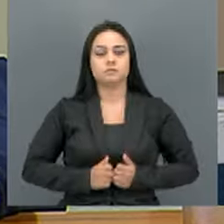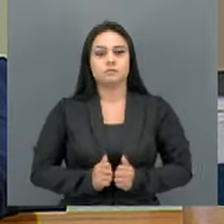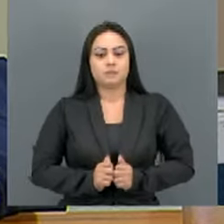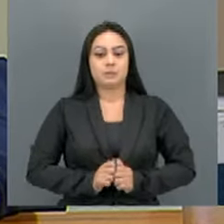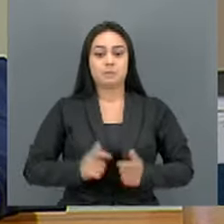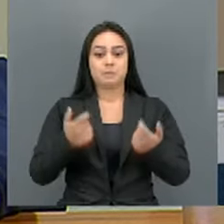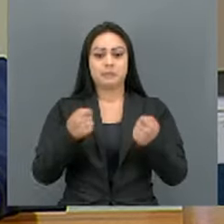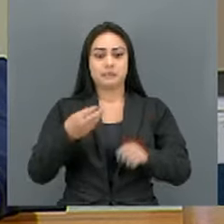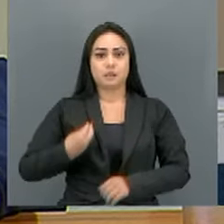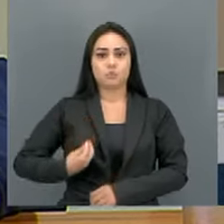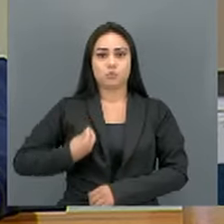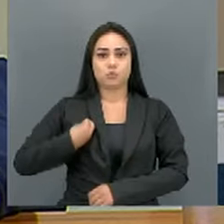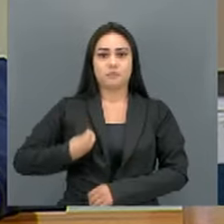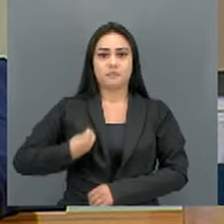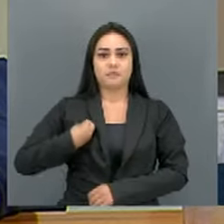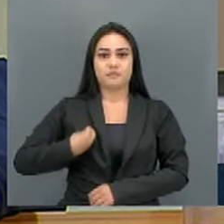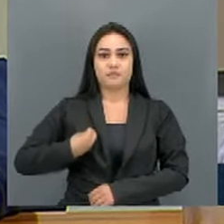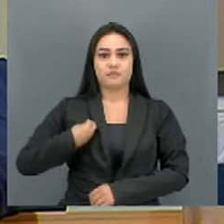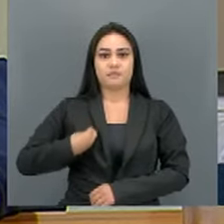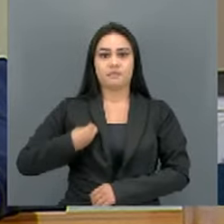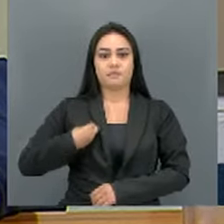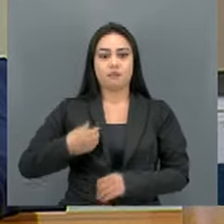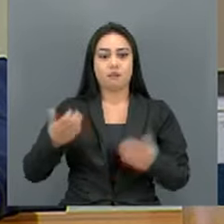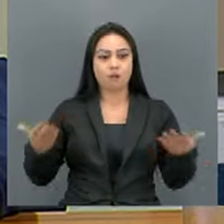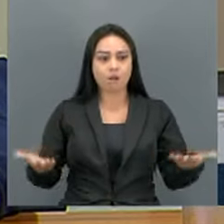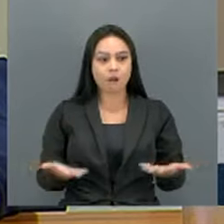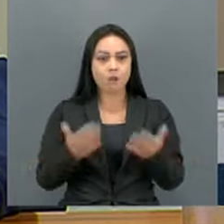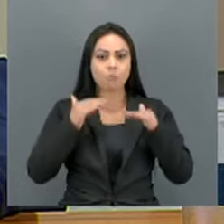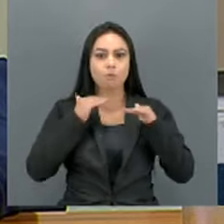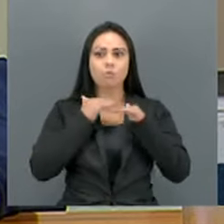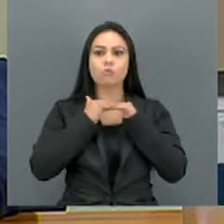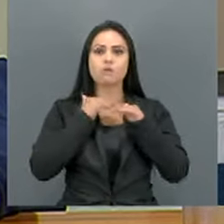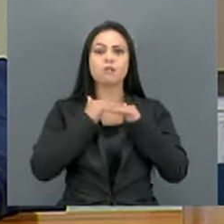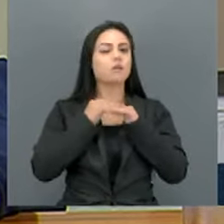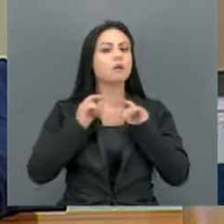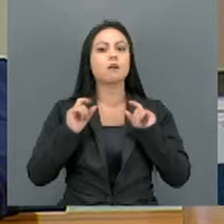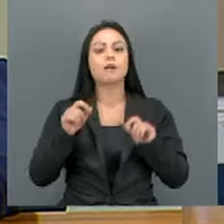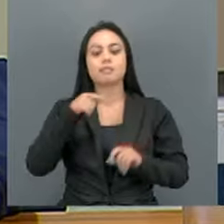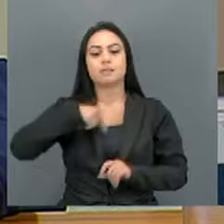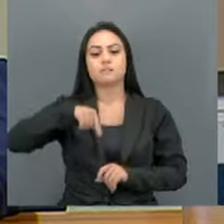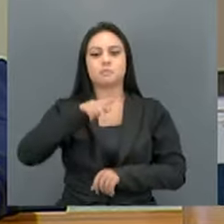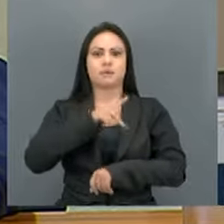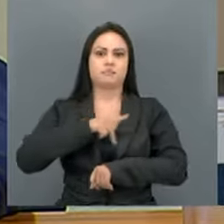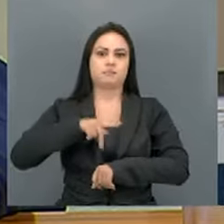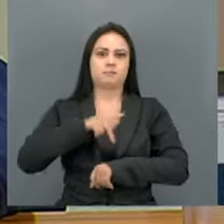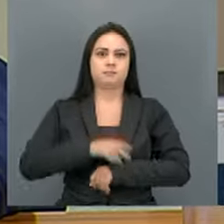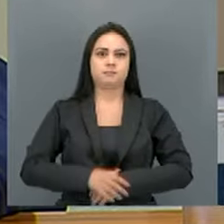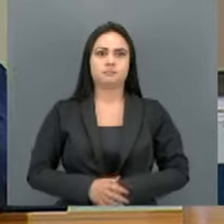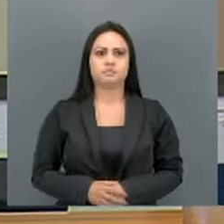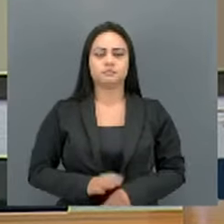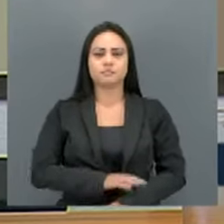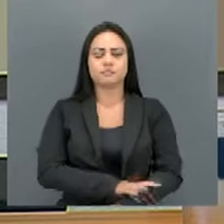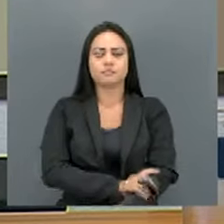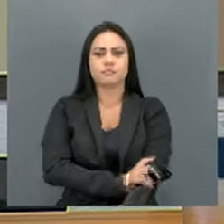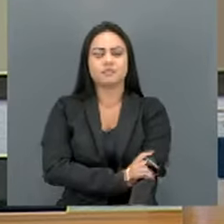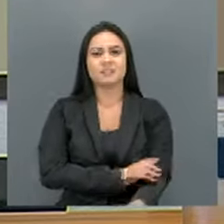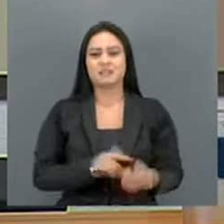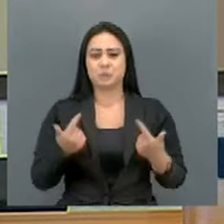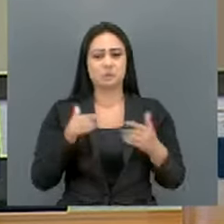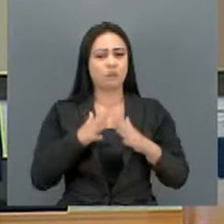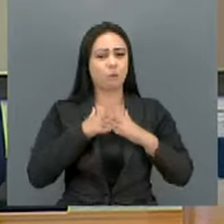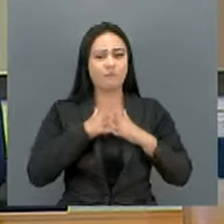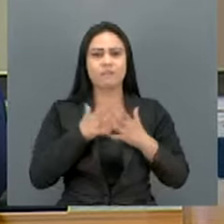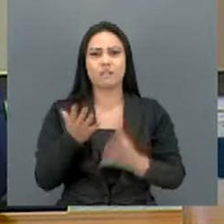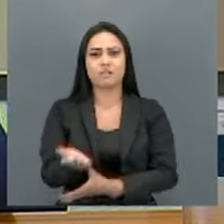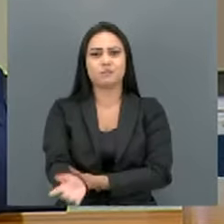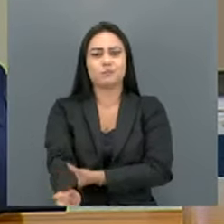sobreviver em harmonia neste país, sem conflito, sem